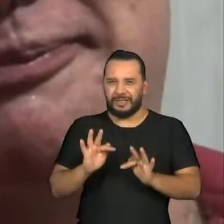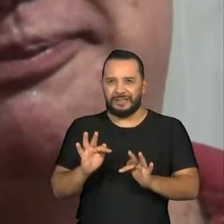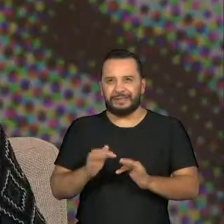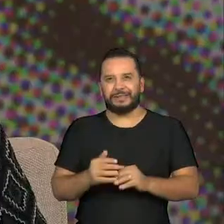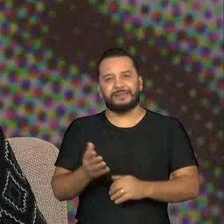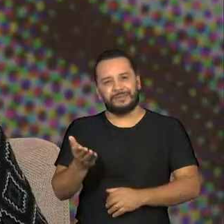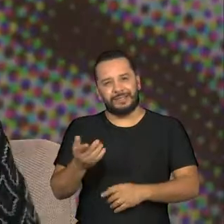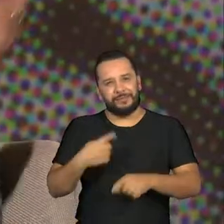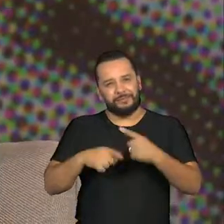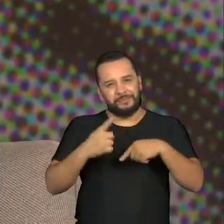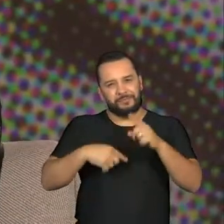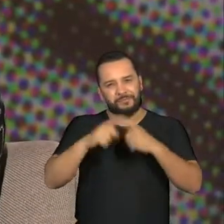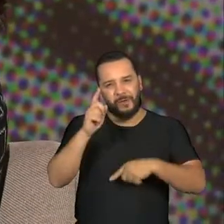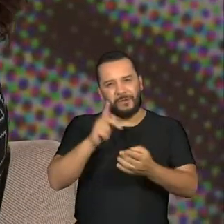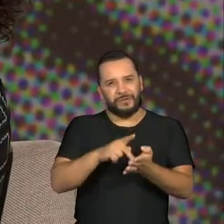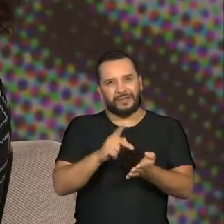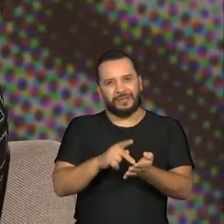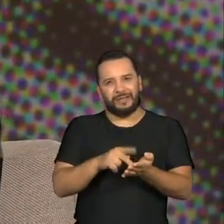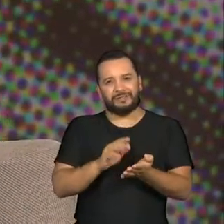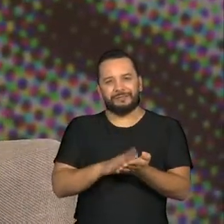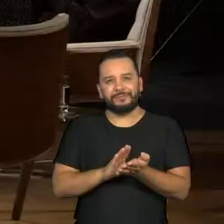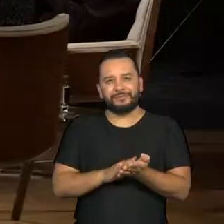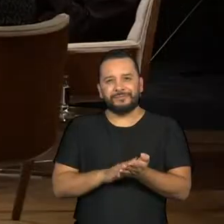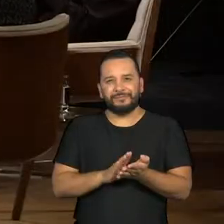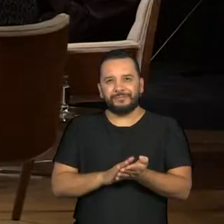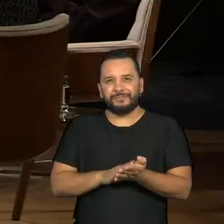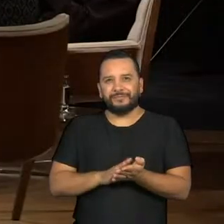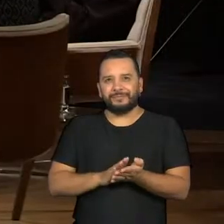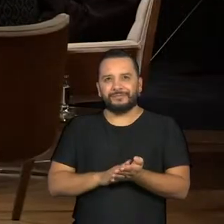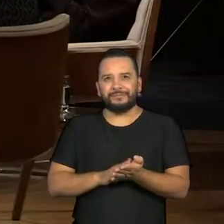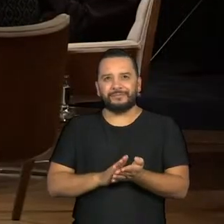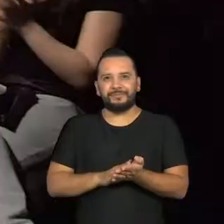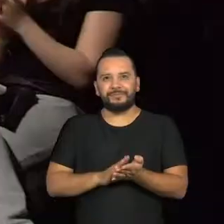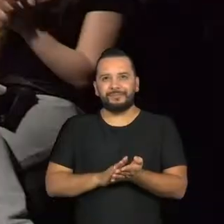está. Ai, que lindo!